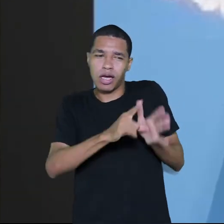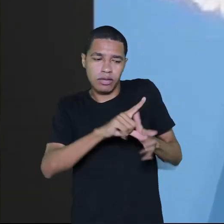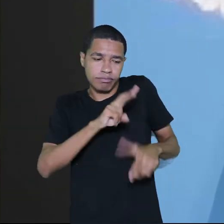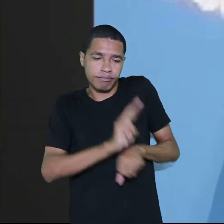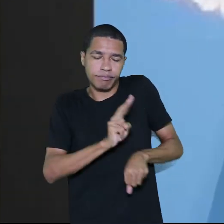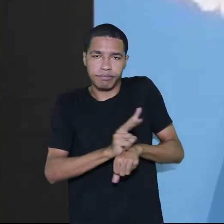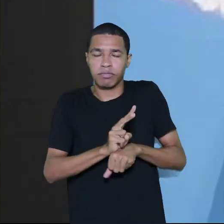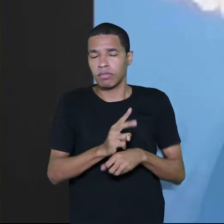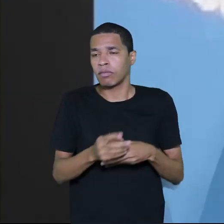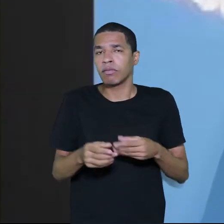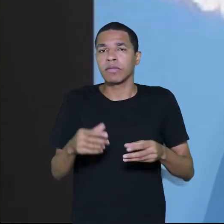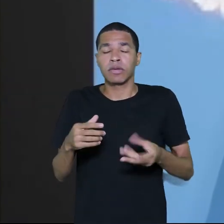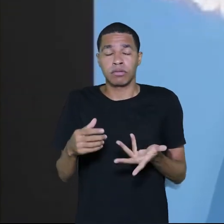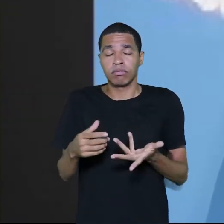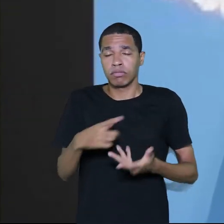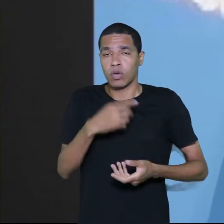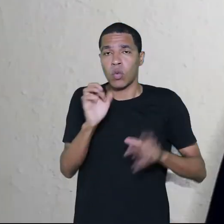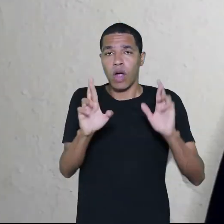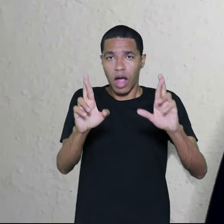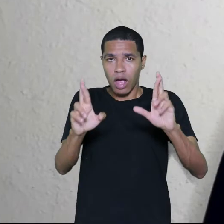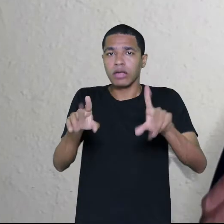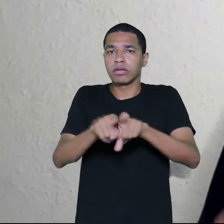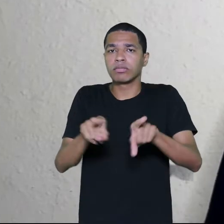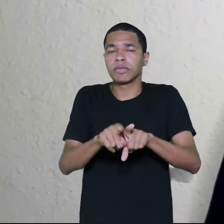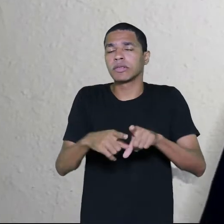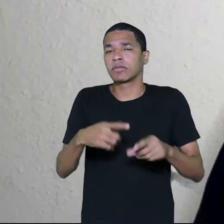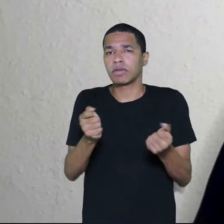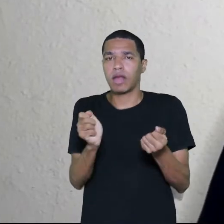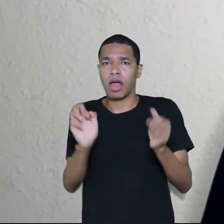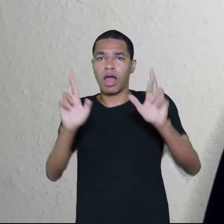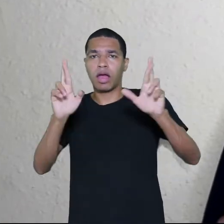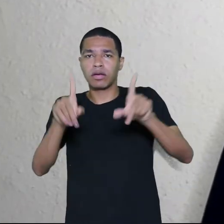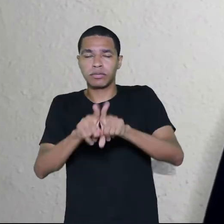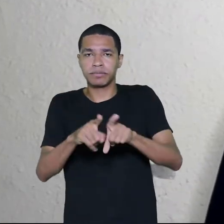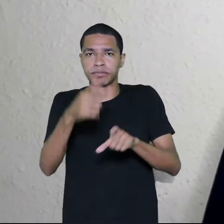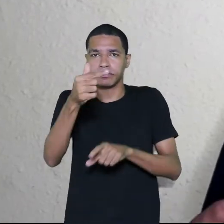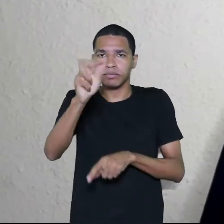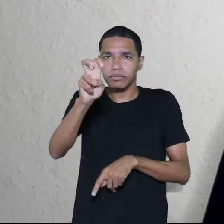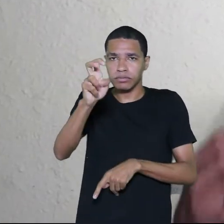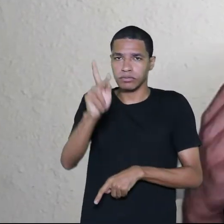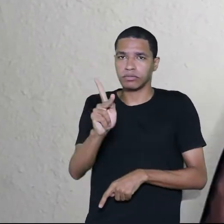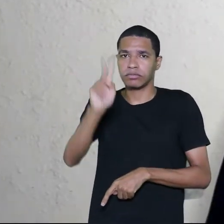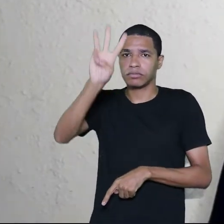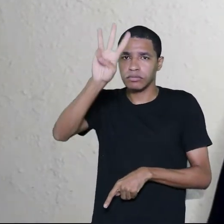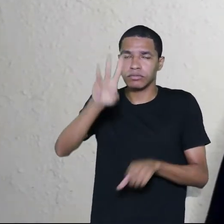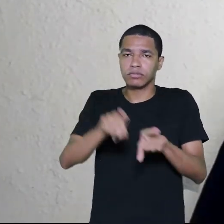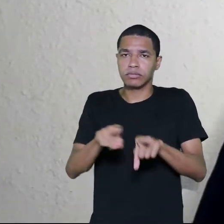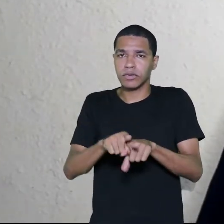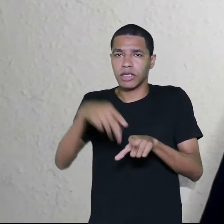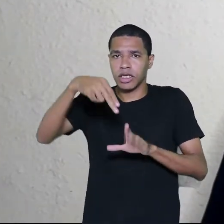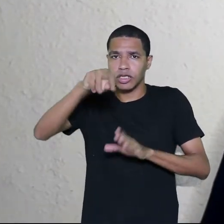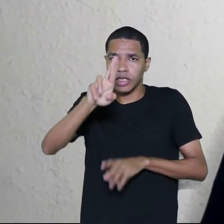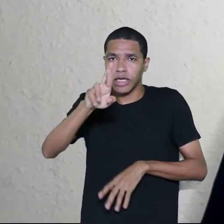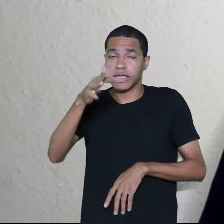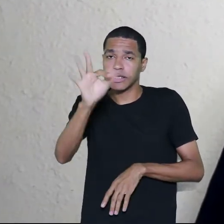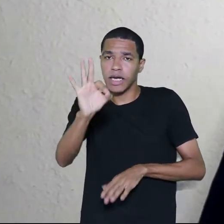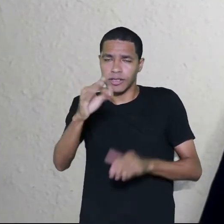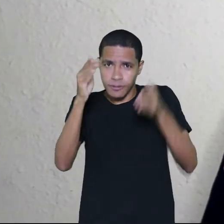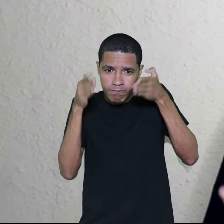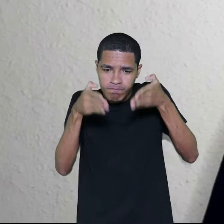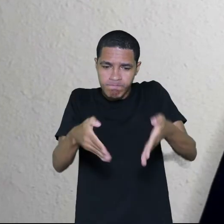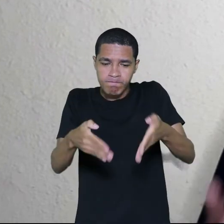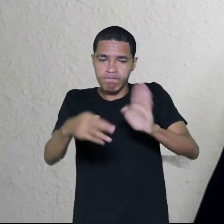por exemplo o ar. Para os estabelecimentos que trabalham acima de 75 kV, a NR10 tem as suas próprias